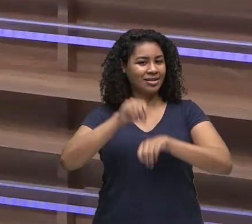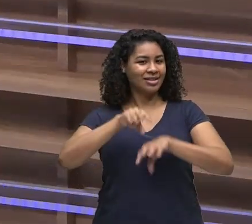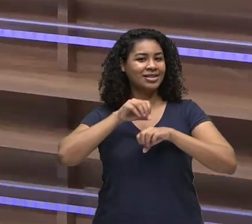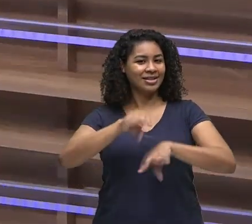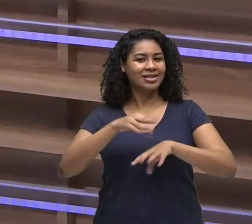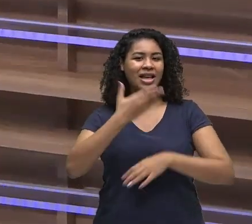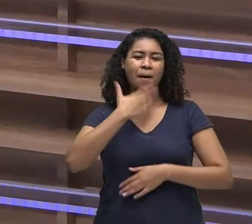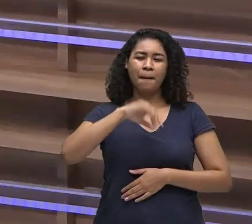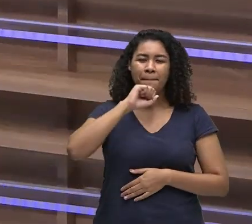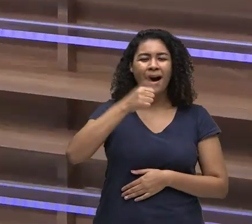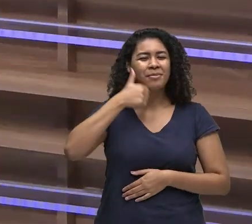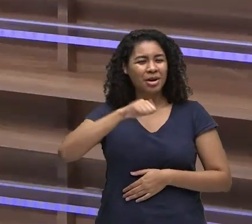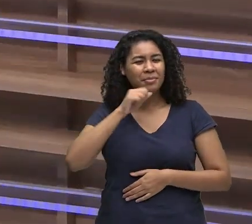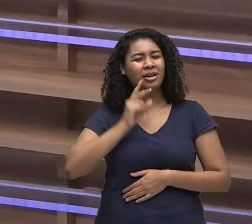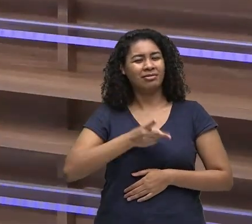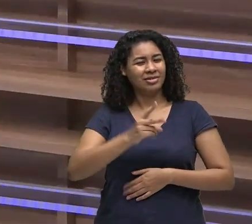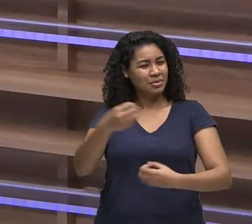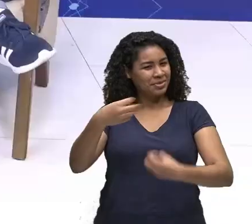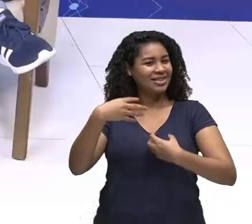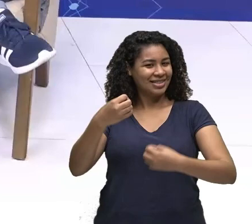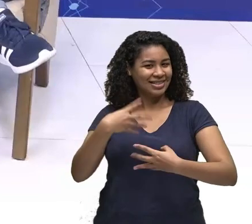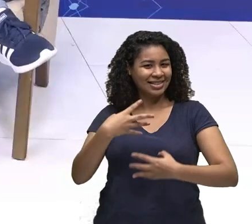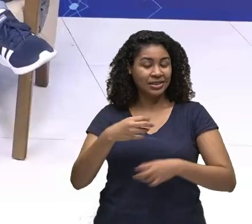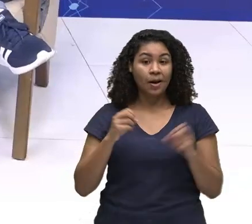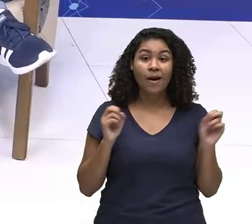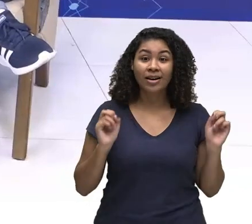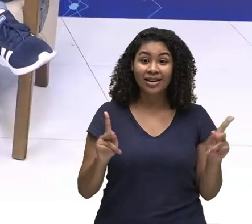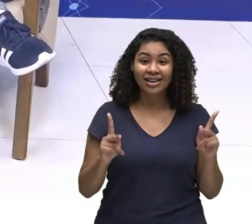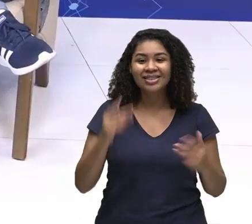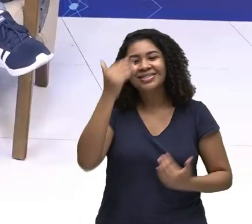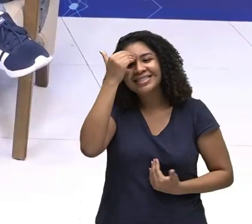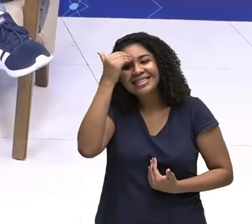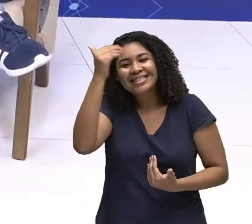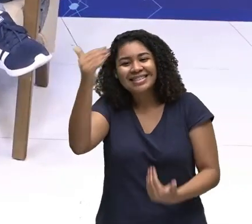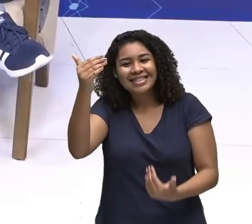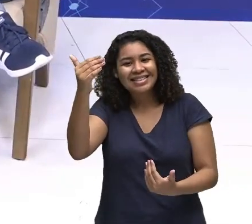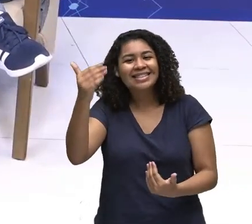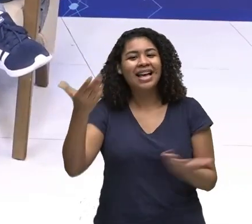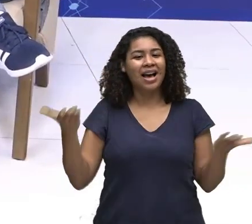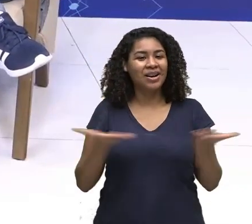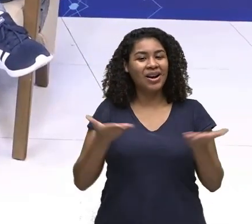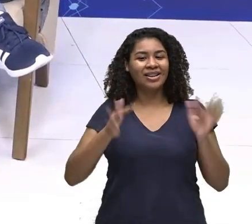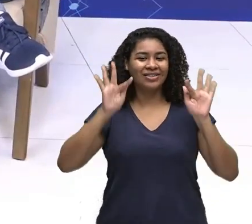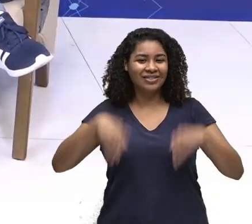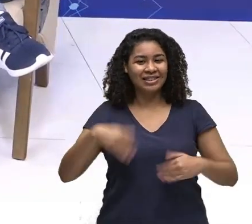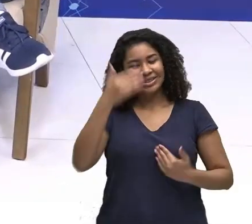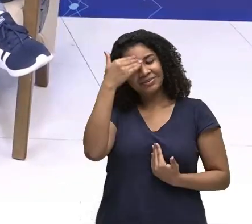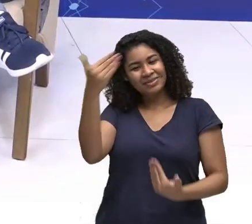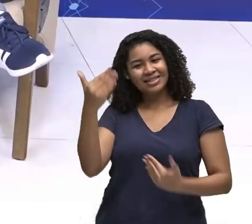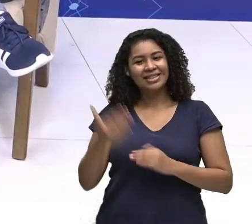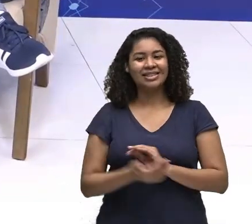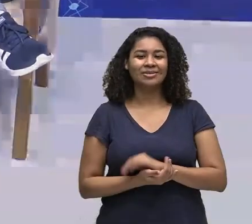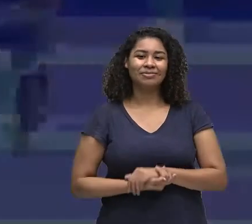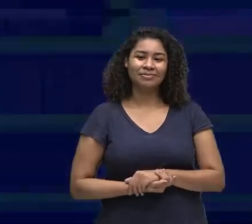papai e mamãe sempre dizem pra gente, ok? Beleza, muito obrigado. Ficamos por aqui, brigadão.